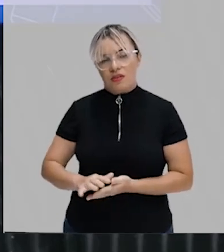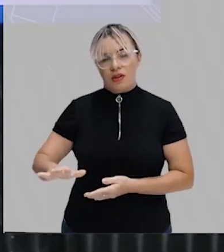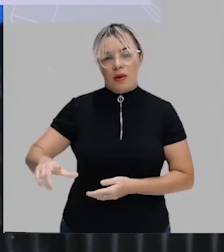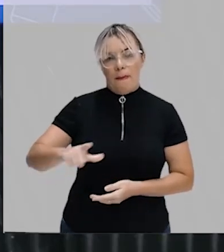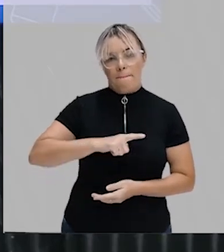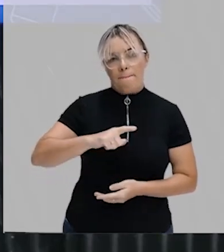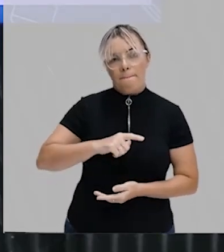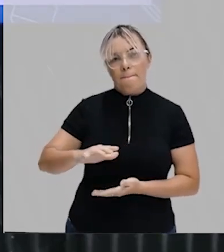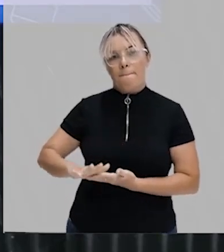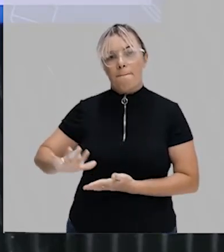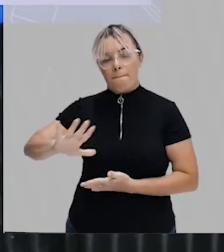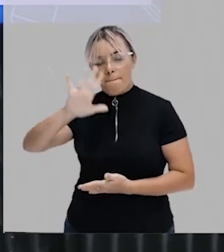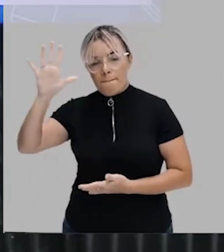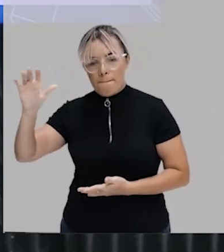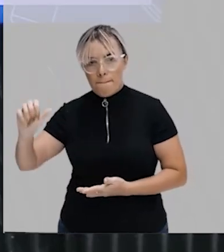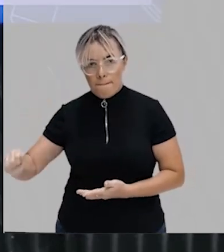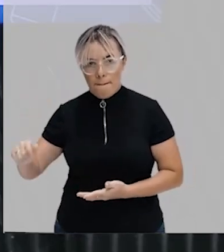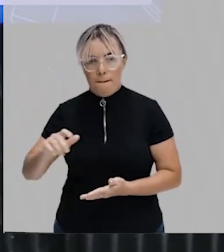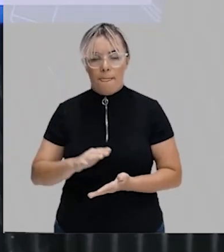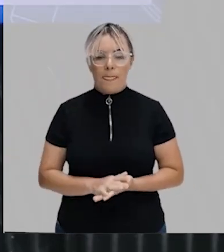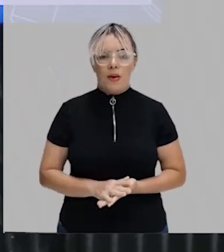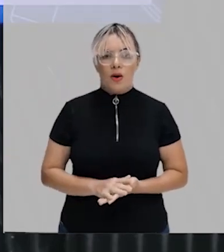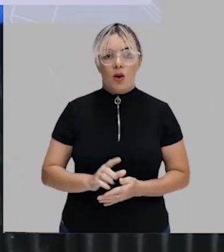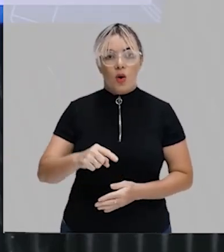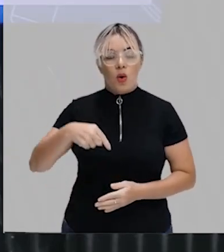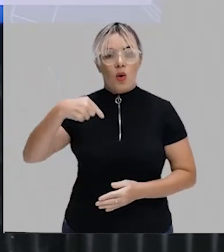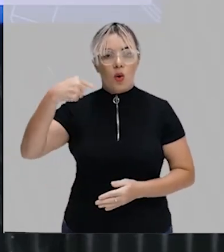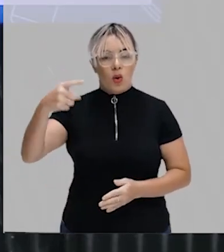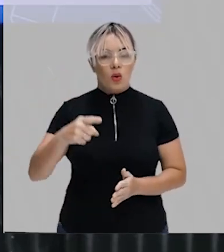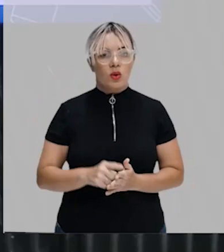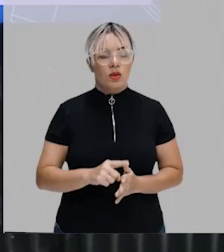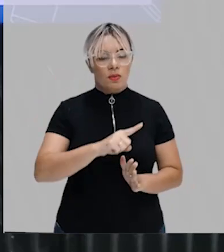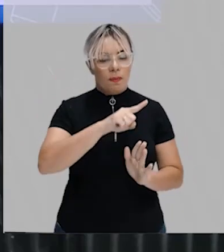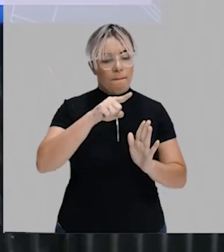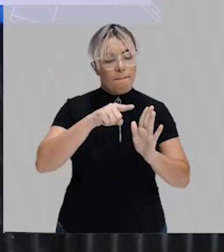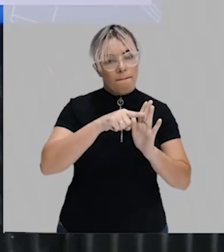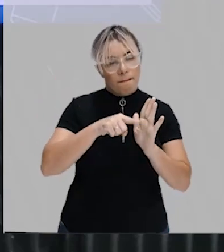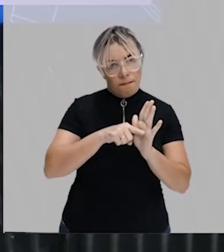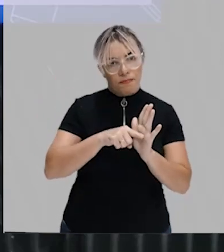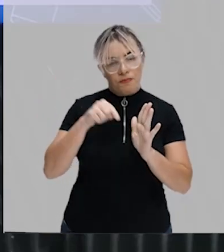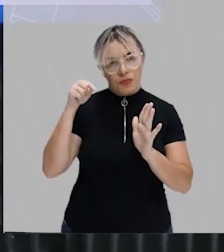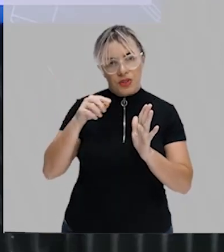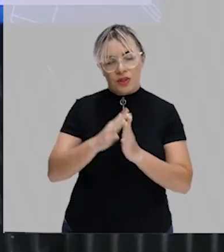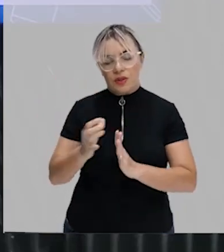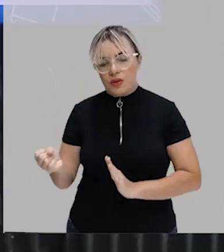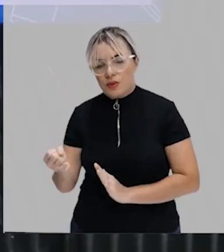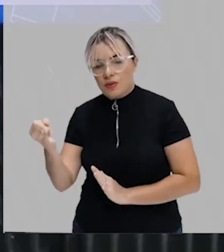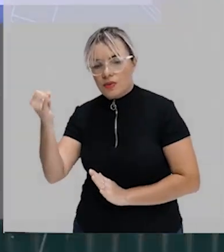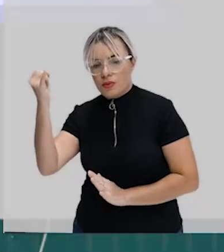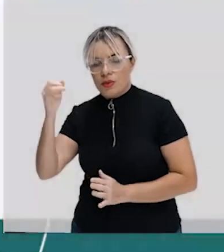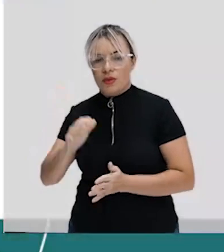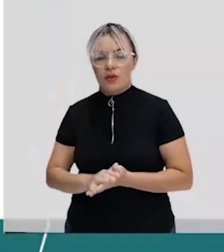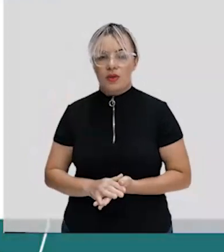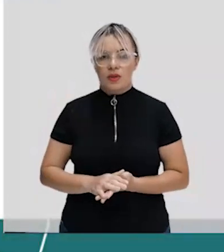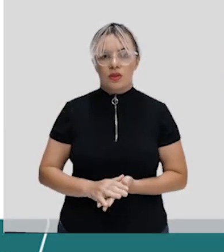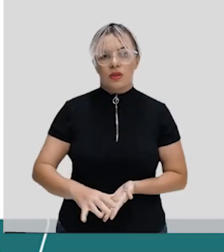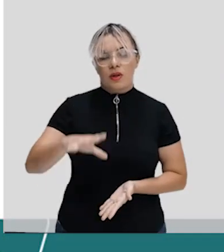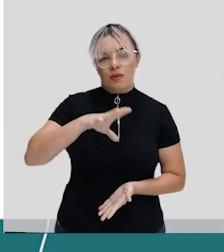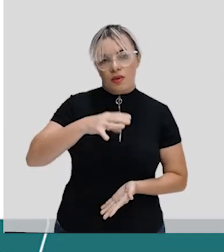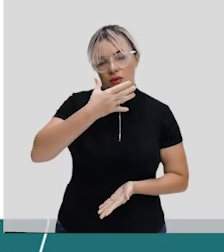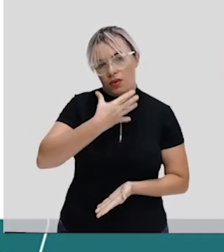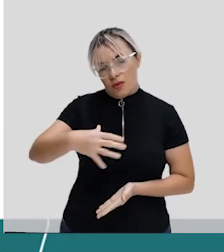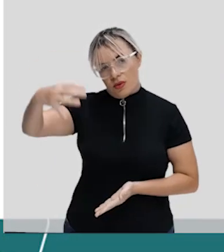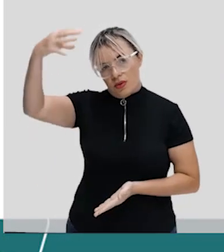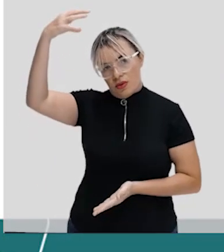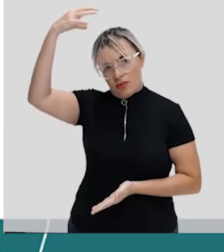nossa ocupação efetiva por parte da coroa portuguesa, por parte da metrópole portuguesa, foram